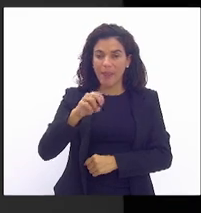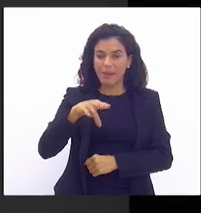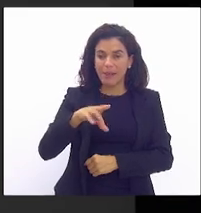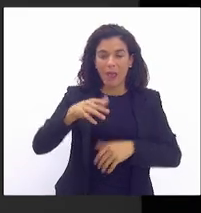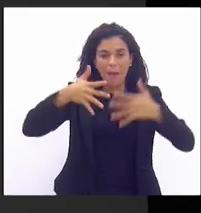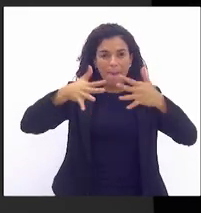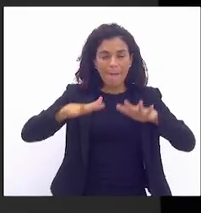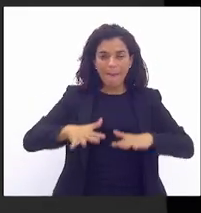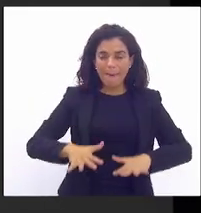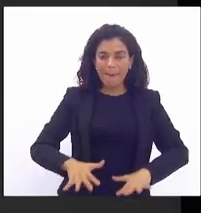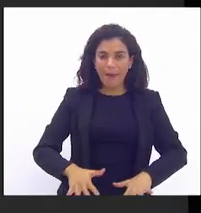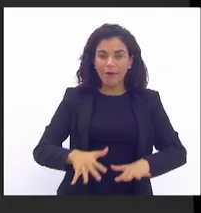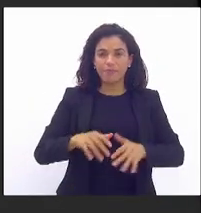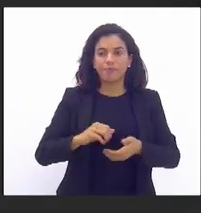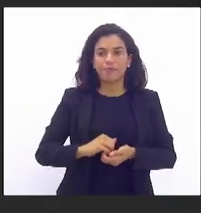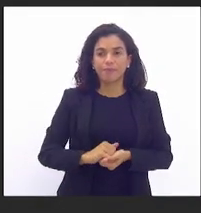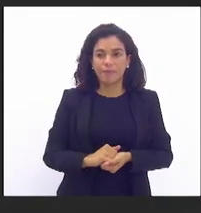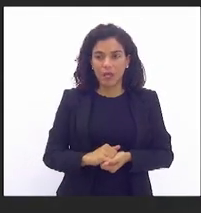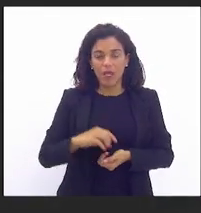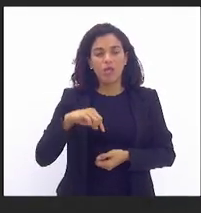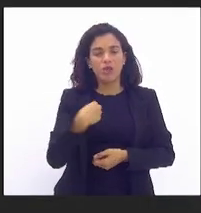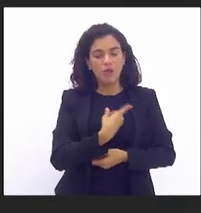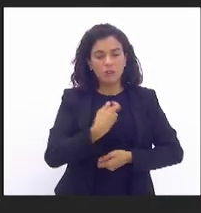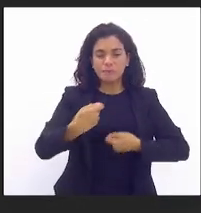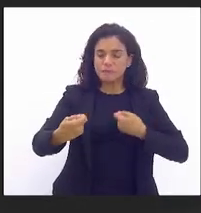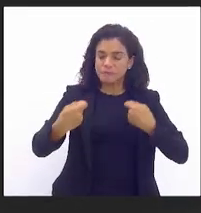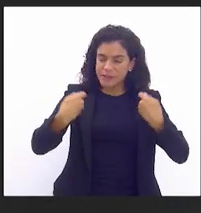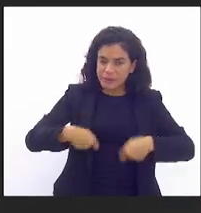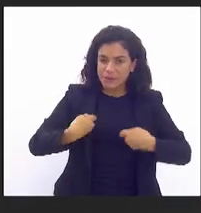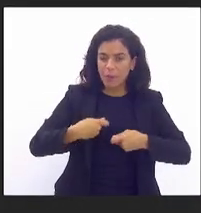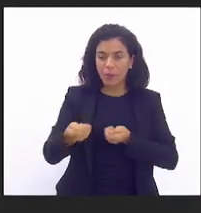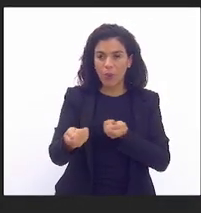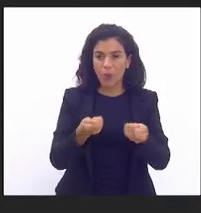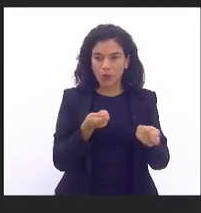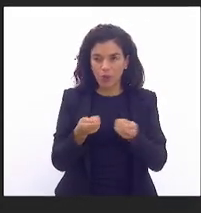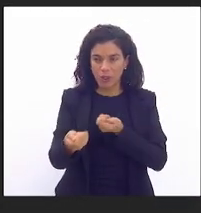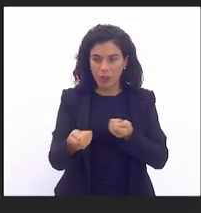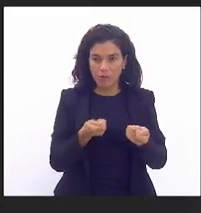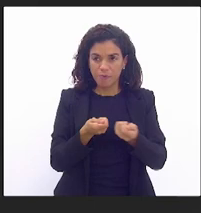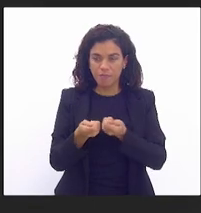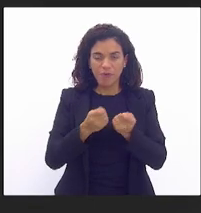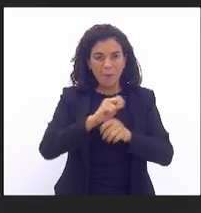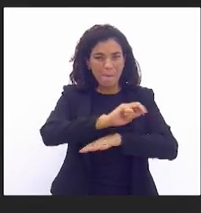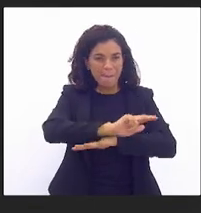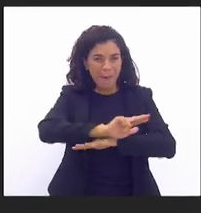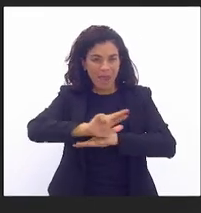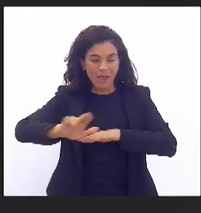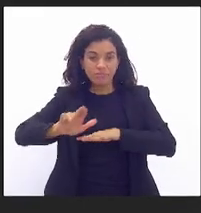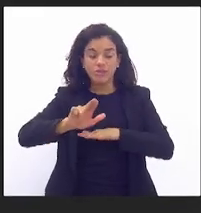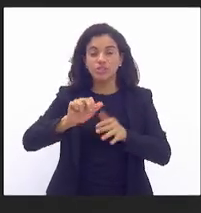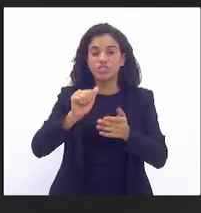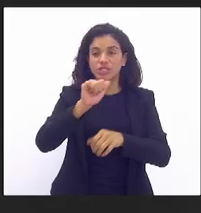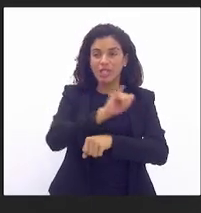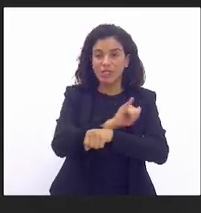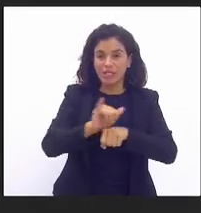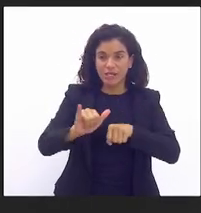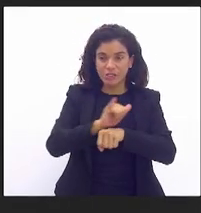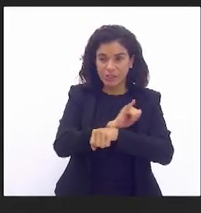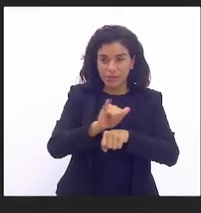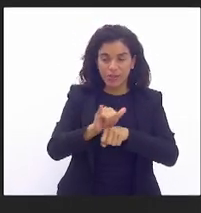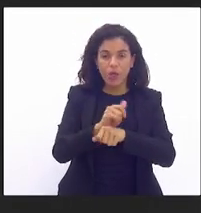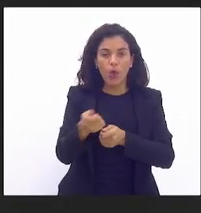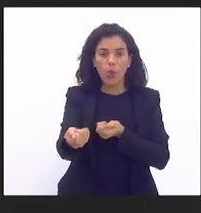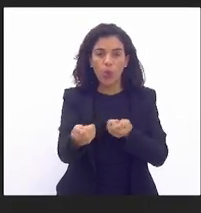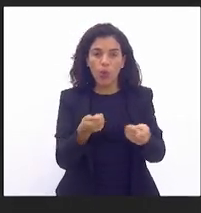do trabalhador. Isso nós conseguimos controlar. Através de uma série de mecanismos, eles tiveram que fazer um tipo de